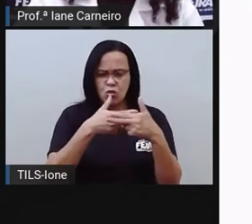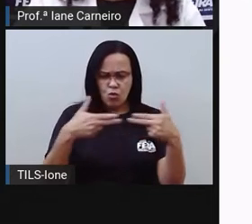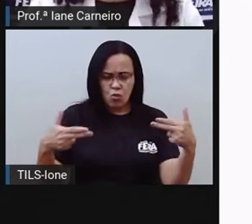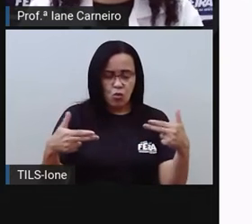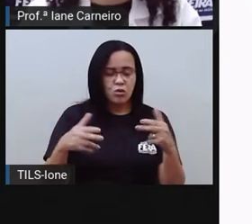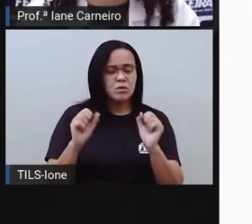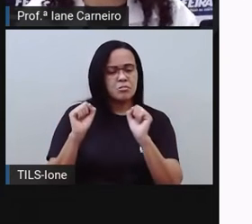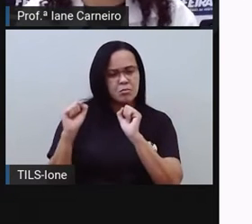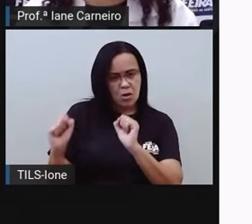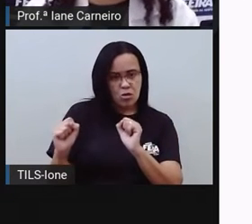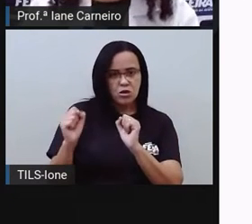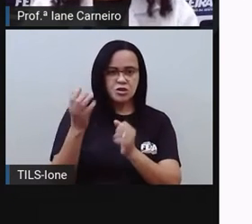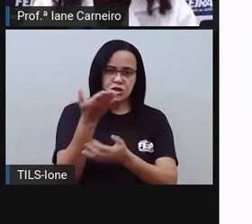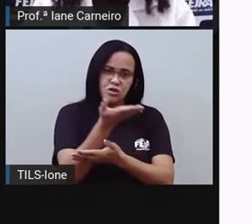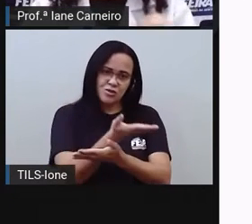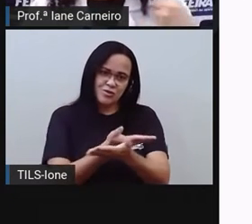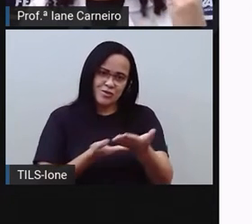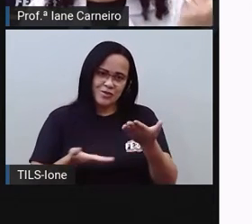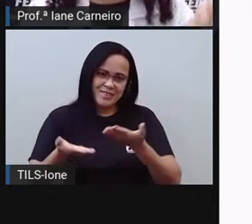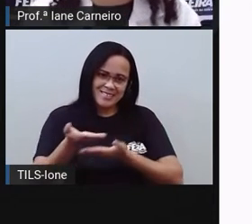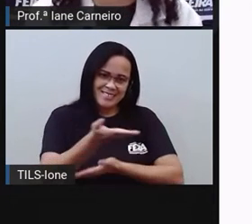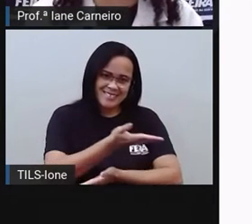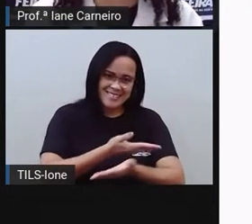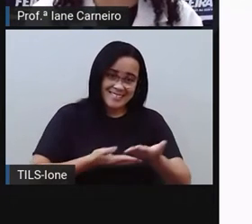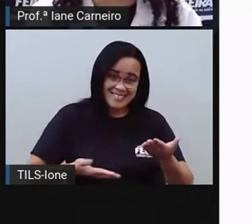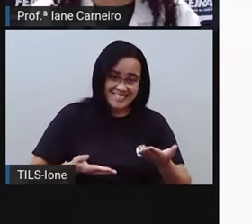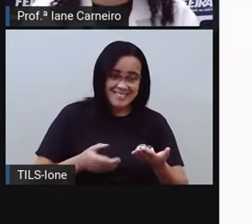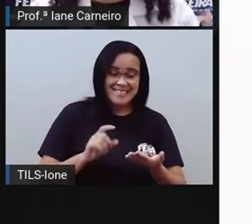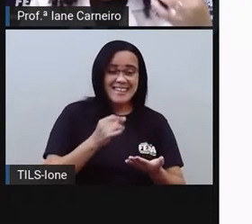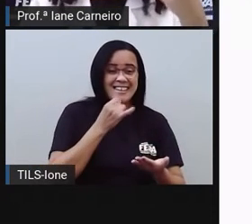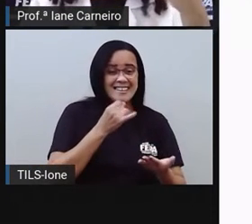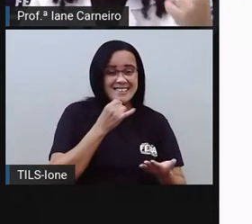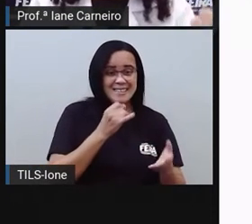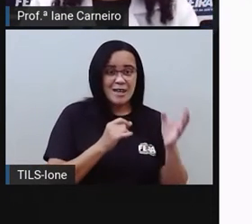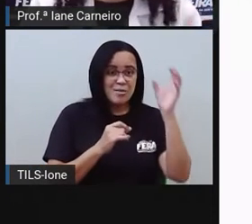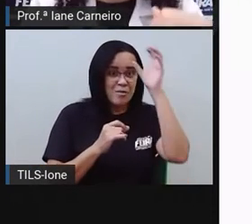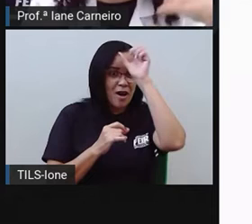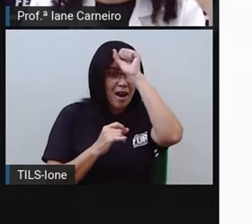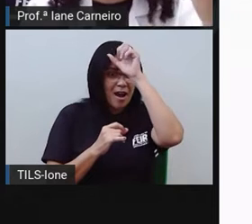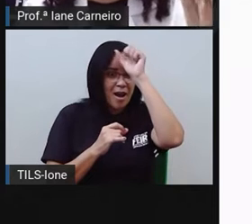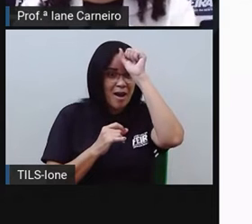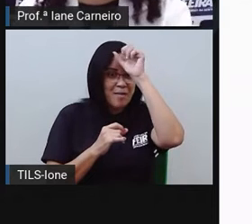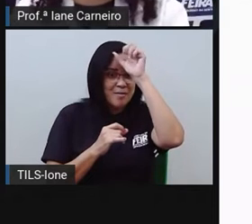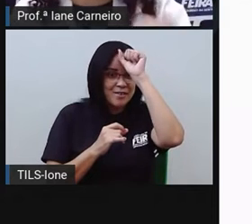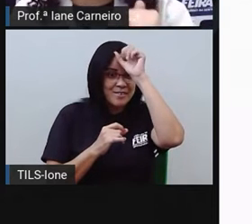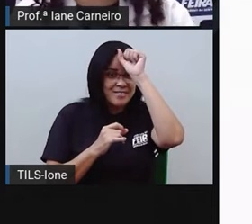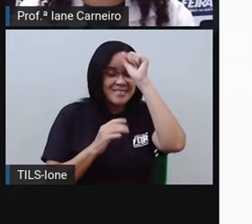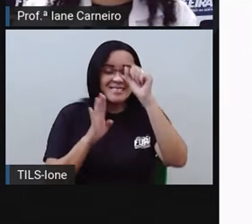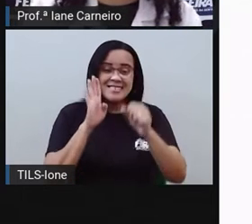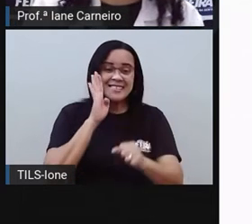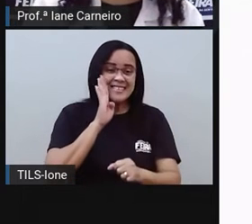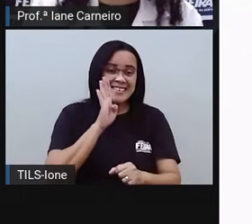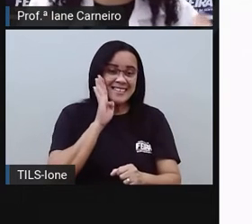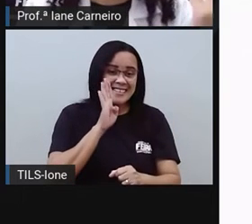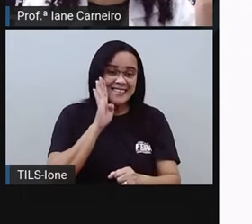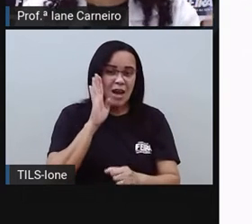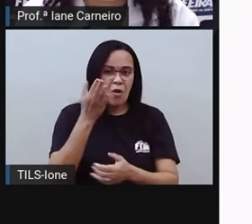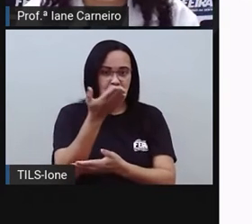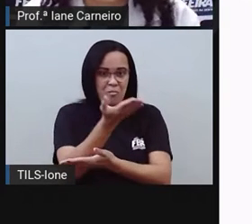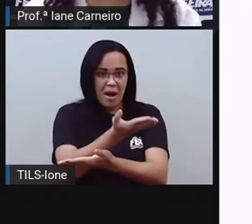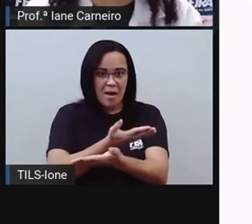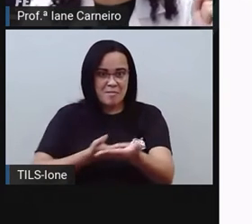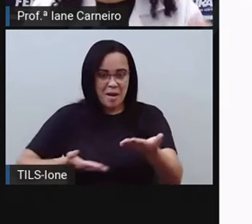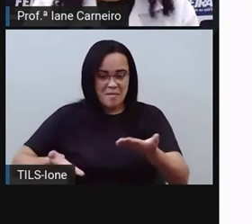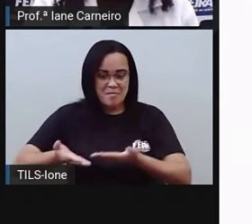vontade, né? Por exemplo, compartilhar aprendizados, né? Então, é muito legal você compartilhar com um colega seu